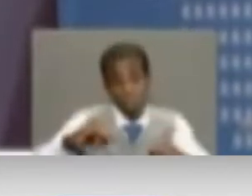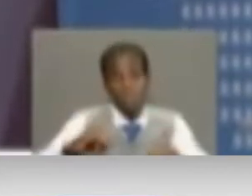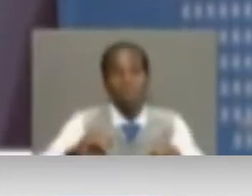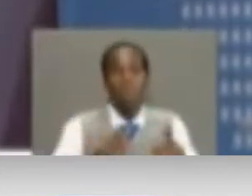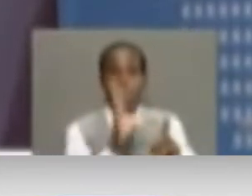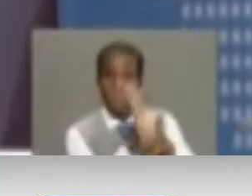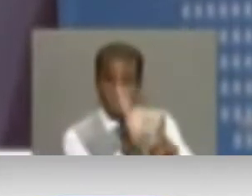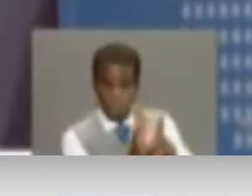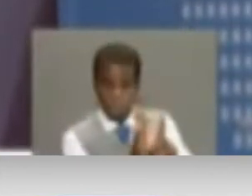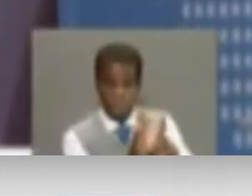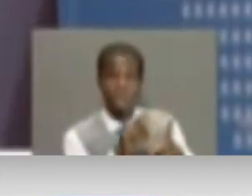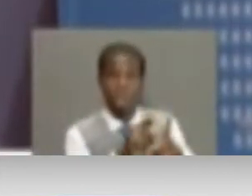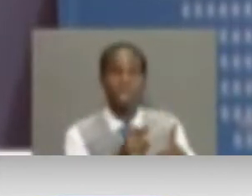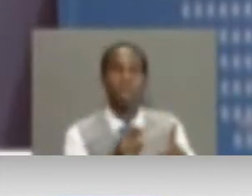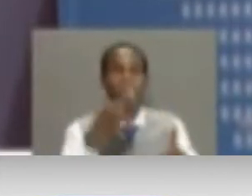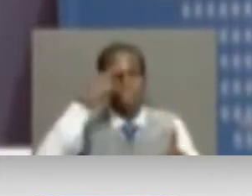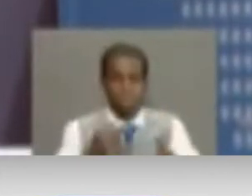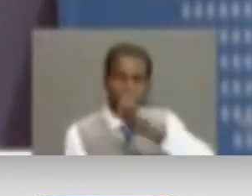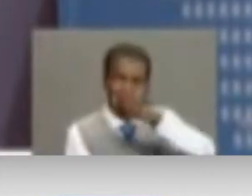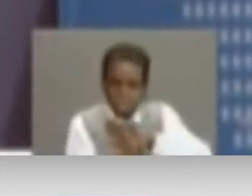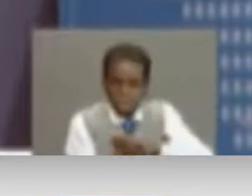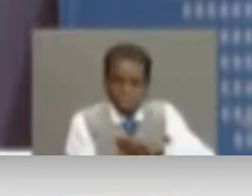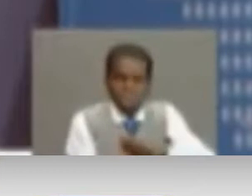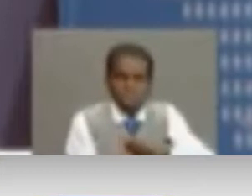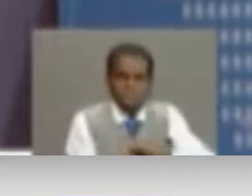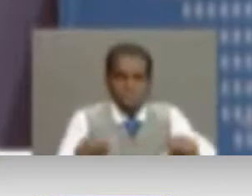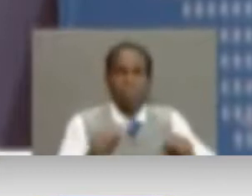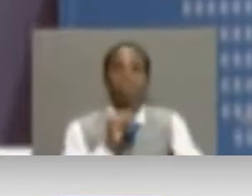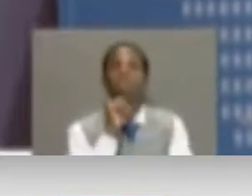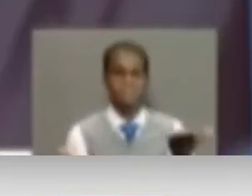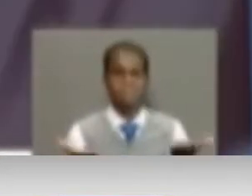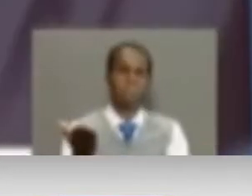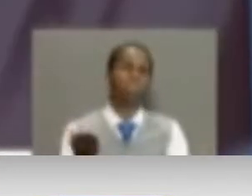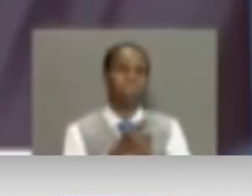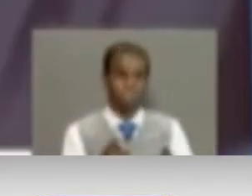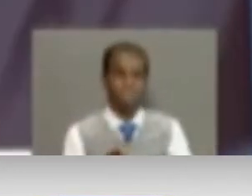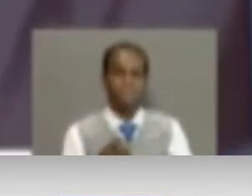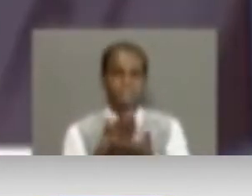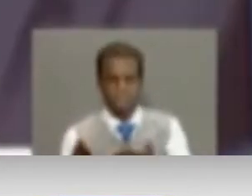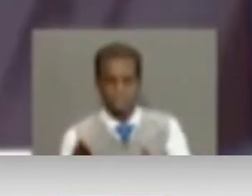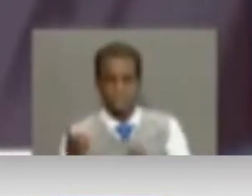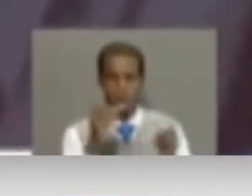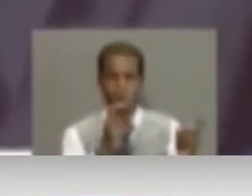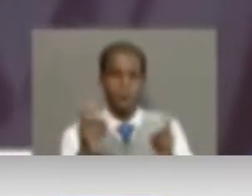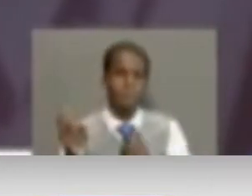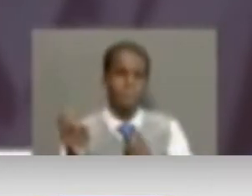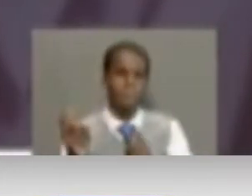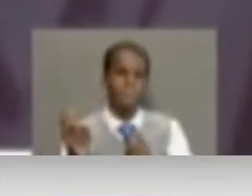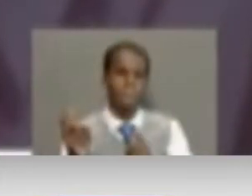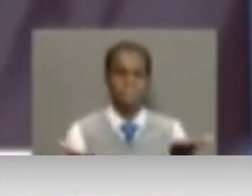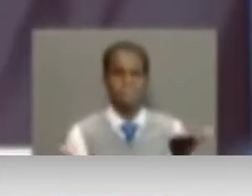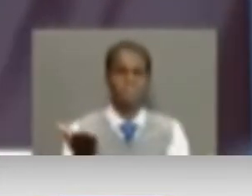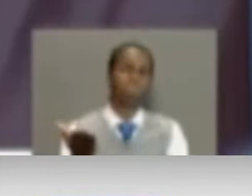documento viável para declarar que não sou mais português à altura em que eu formalizo a minha candidatura. Adalberto da Costa Júnior não é mais